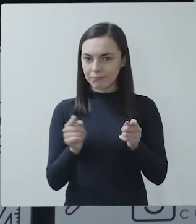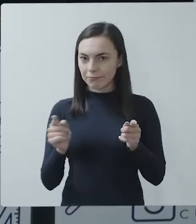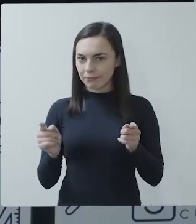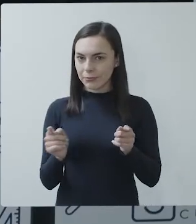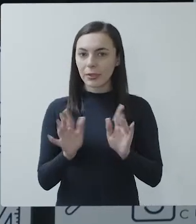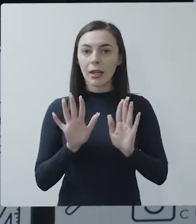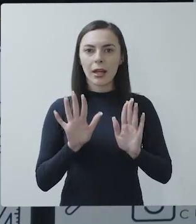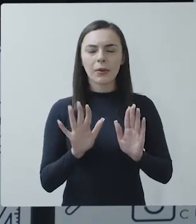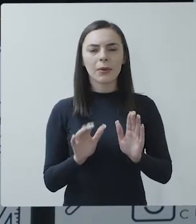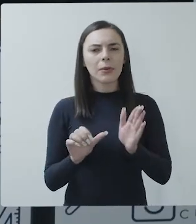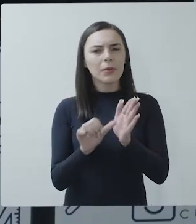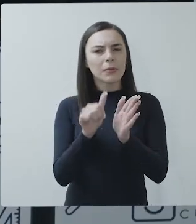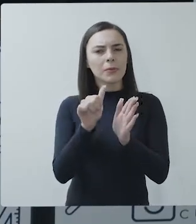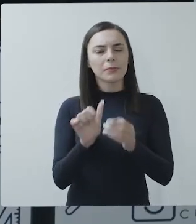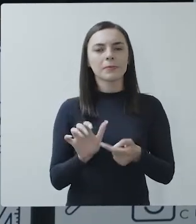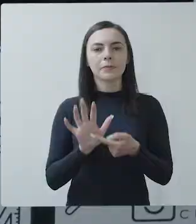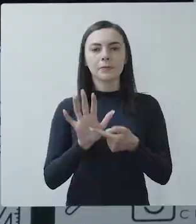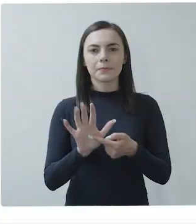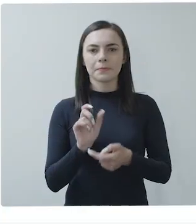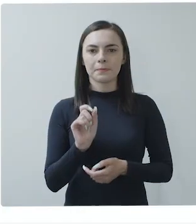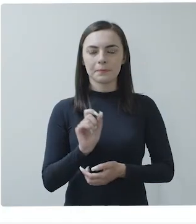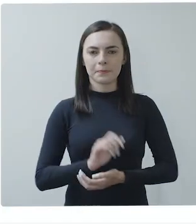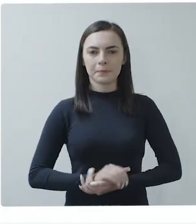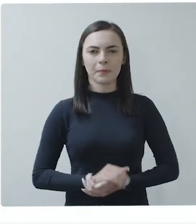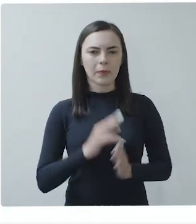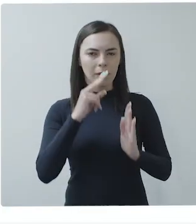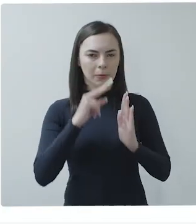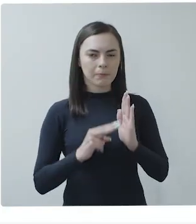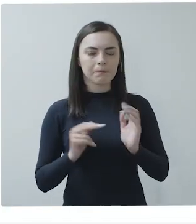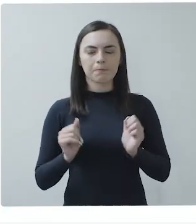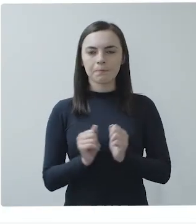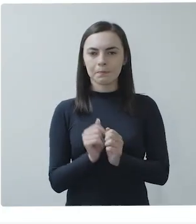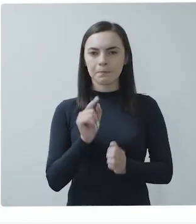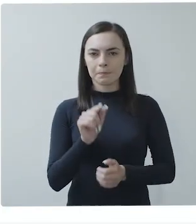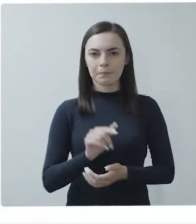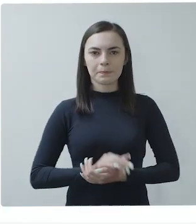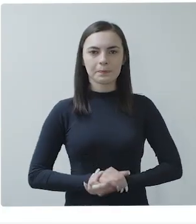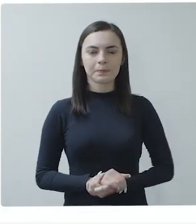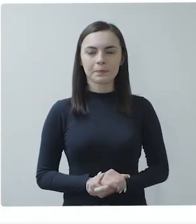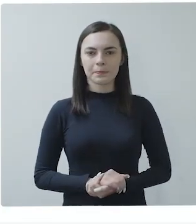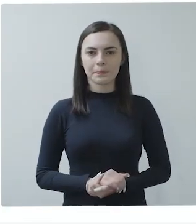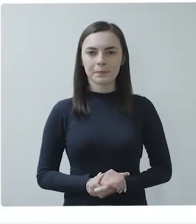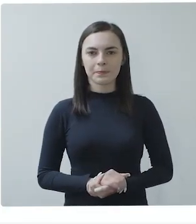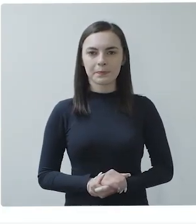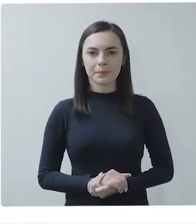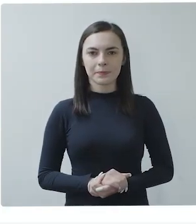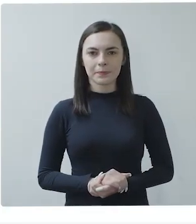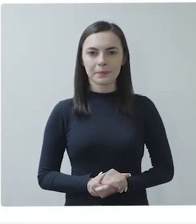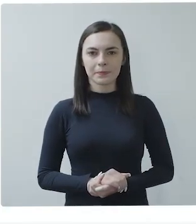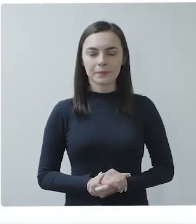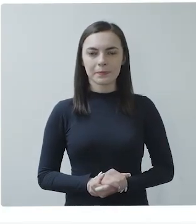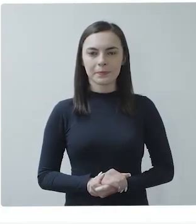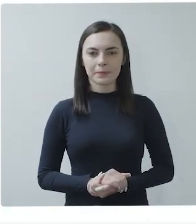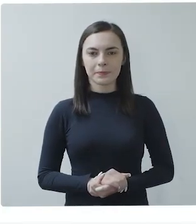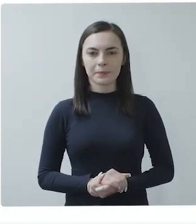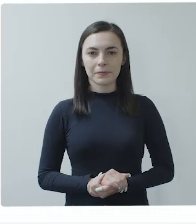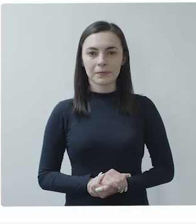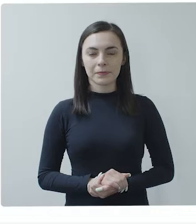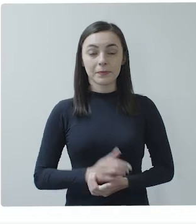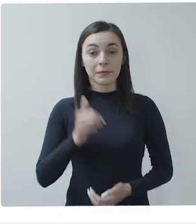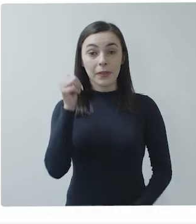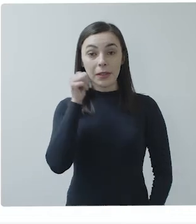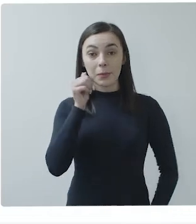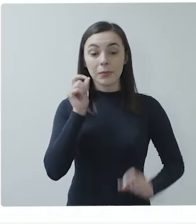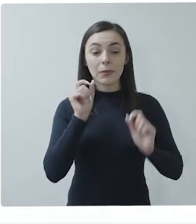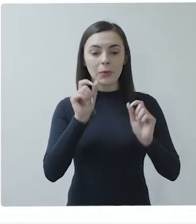O primeiro quadro, olha lá, o primeiro quadrinho, eu vou ler com vocês. Olha só, a Mafalda está recebendo na